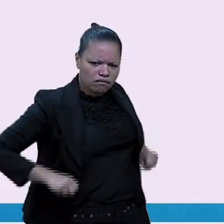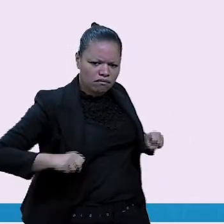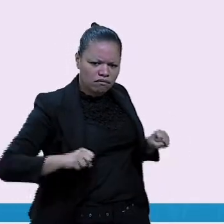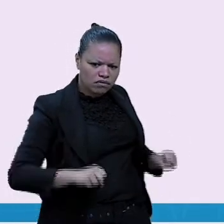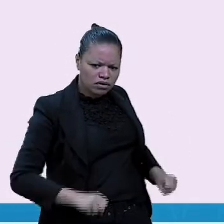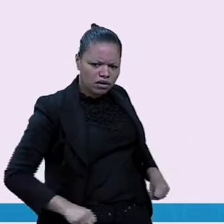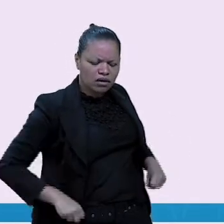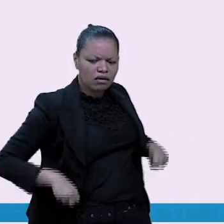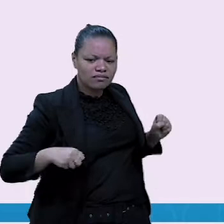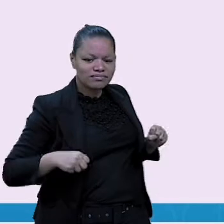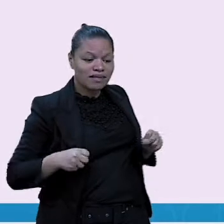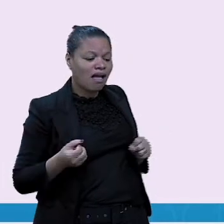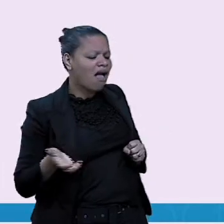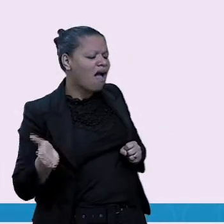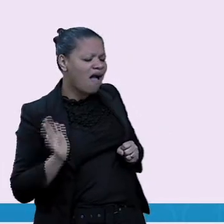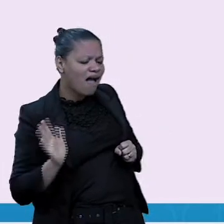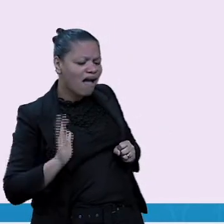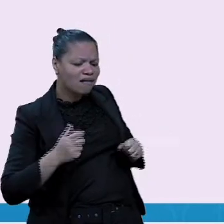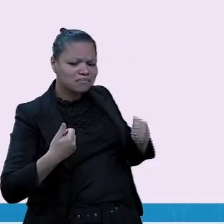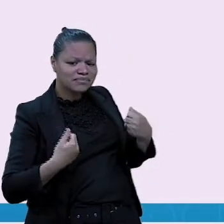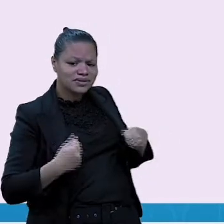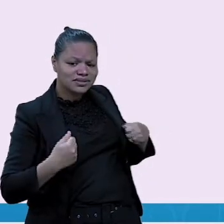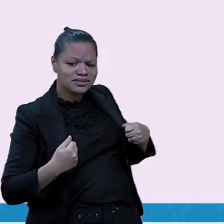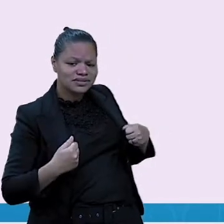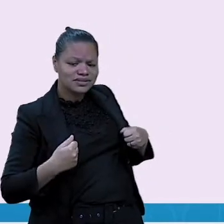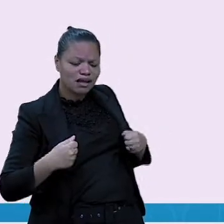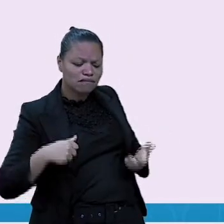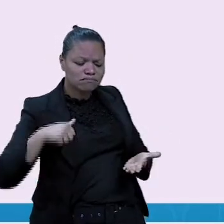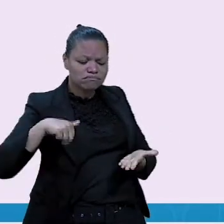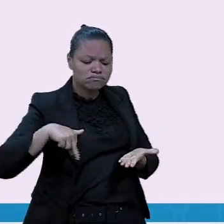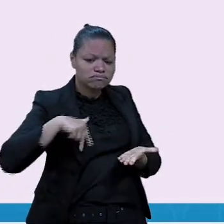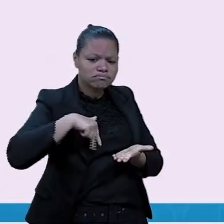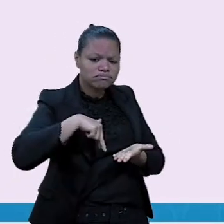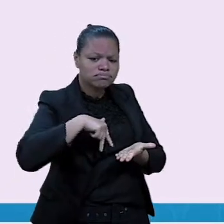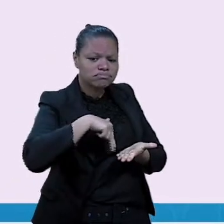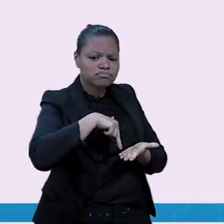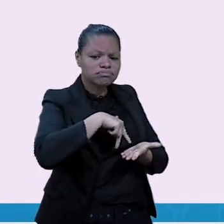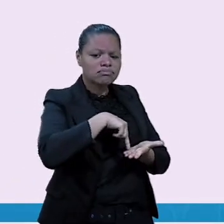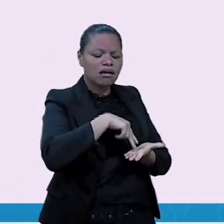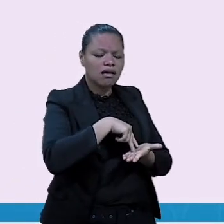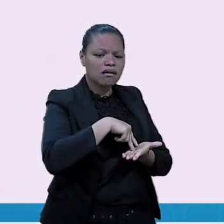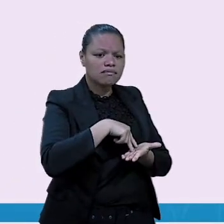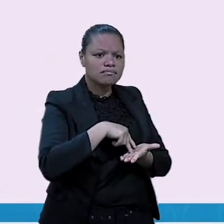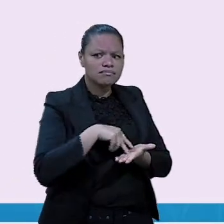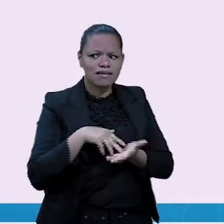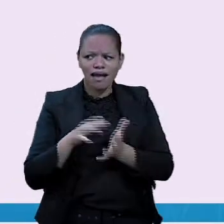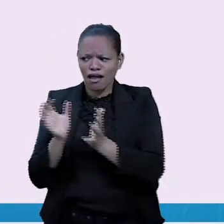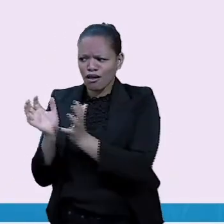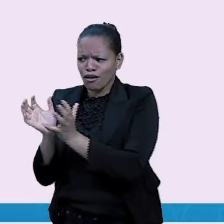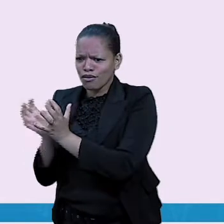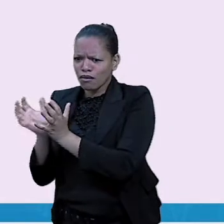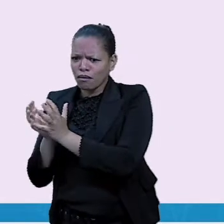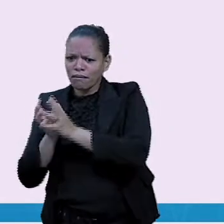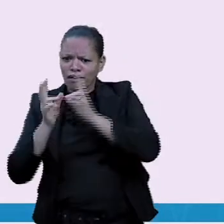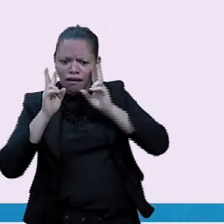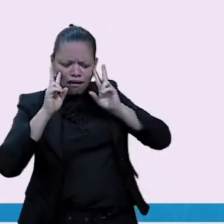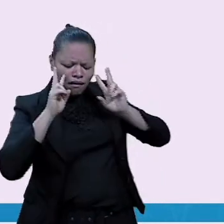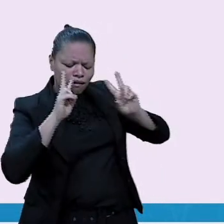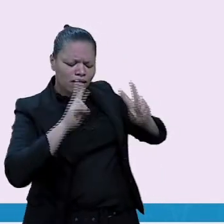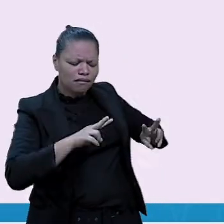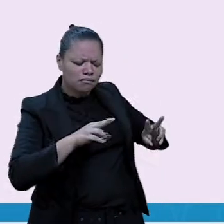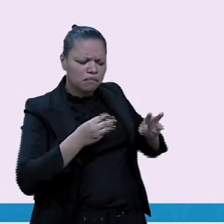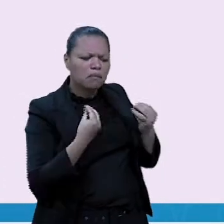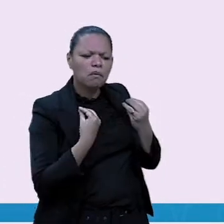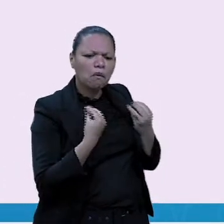andando. Veja como ele é bem-humorado, né, gente? A turminha ficou olhando assim para ele, porque como ele poderia ir andando